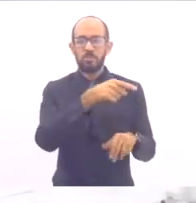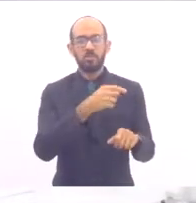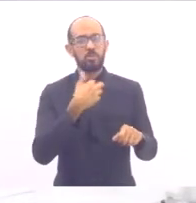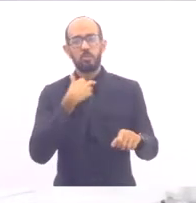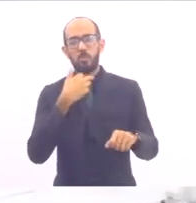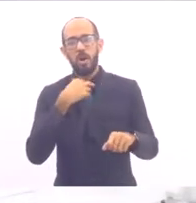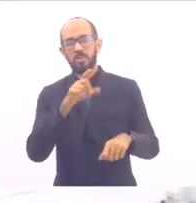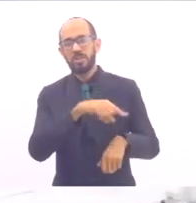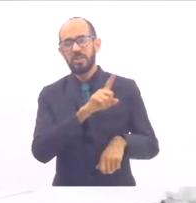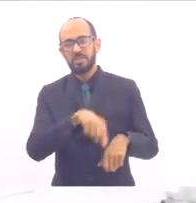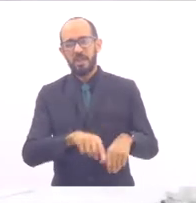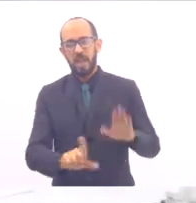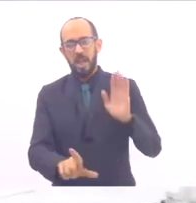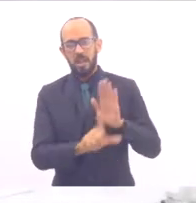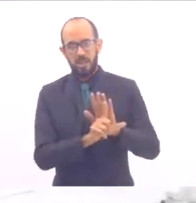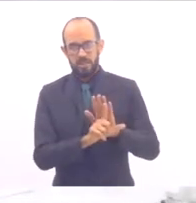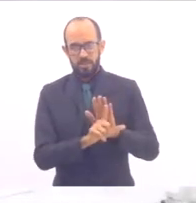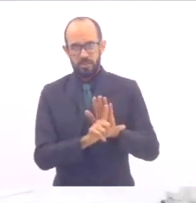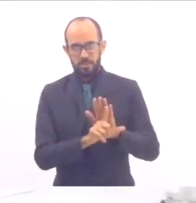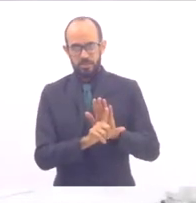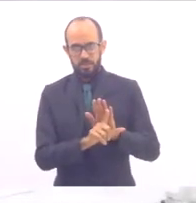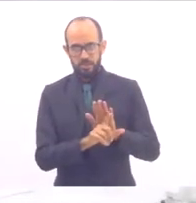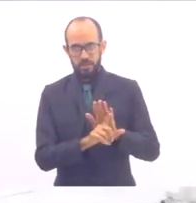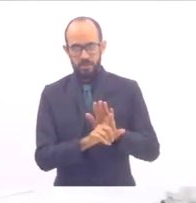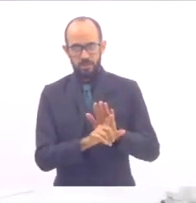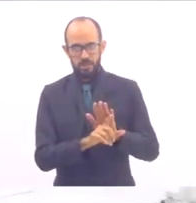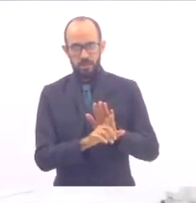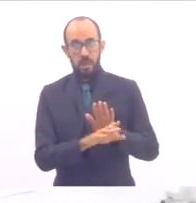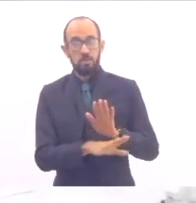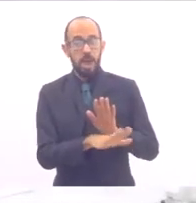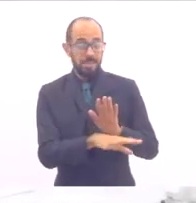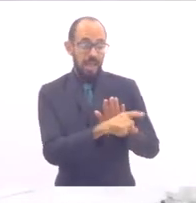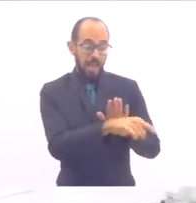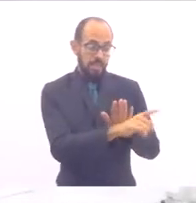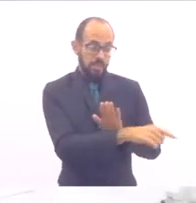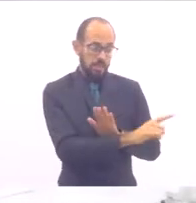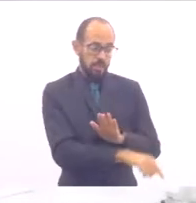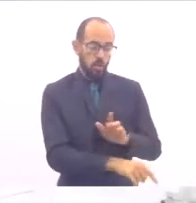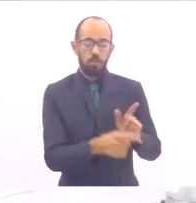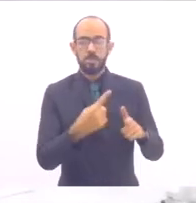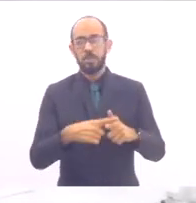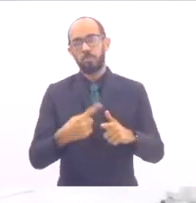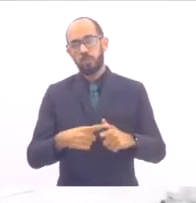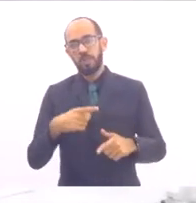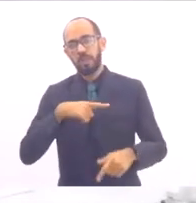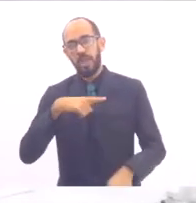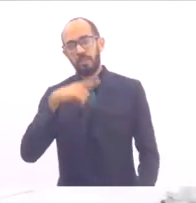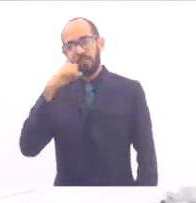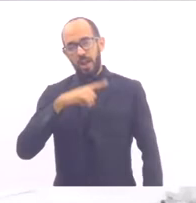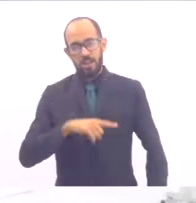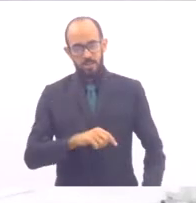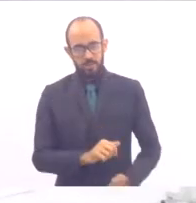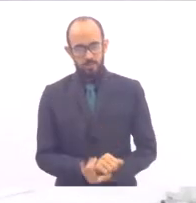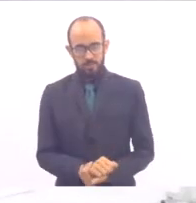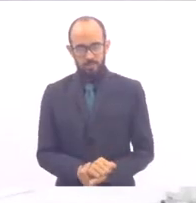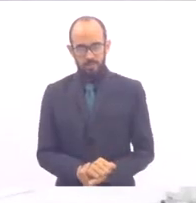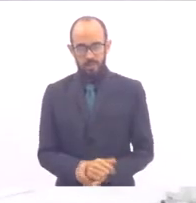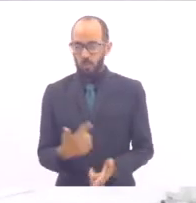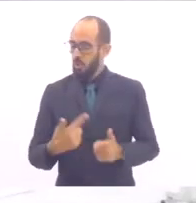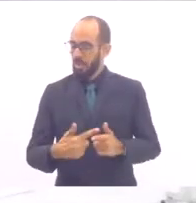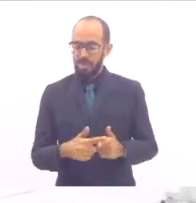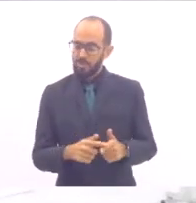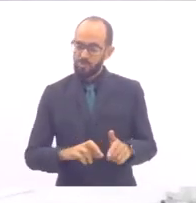lei. Escuta. Mas você pode até dizer, mas essa invalidou. Invalidou porque alguém fez alguma coisa errada. Porque isso é completamente